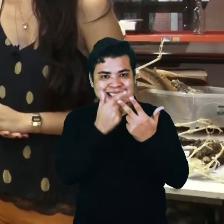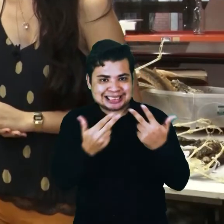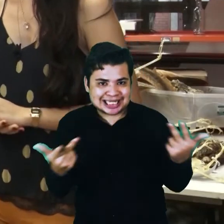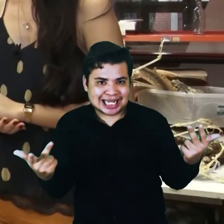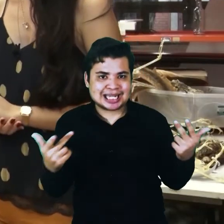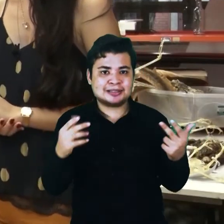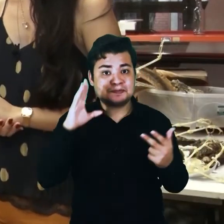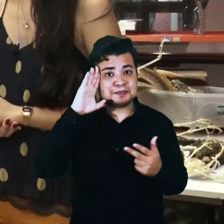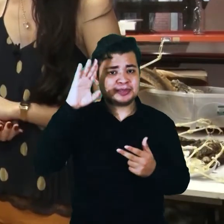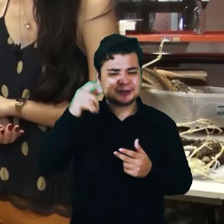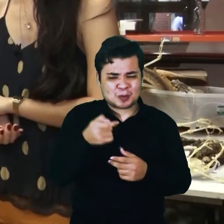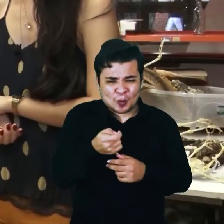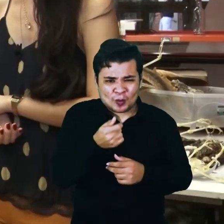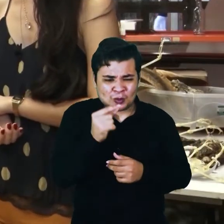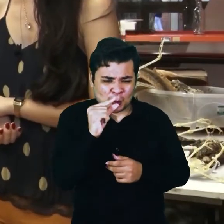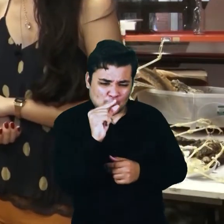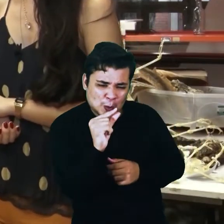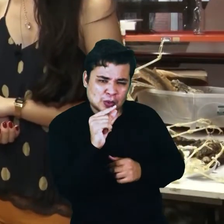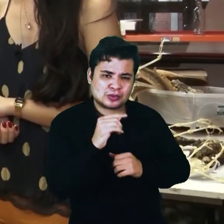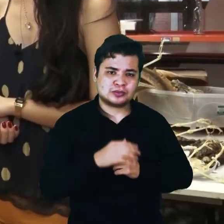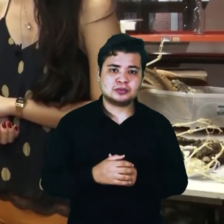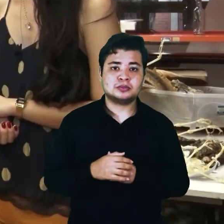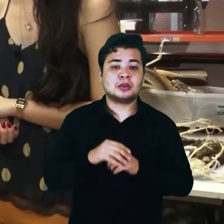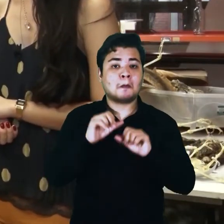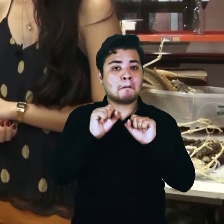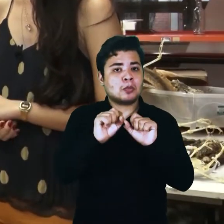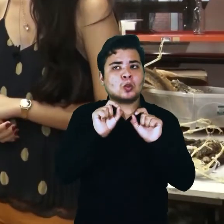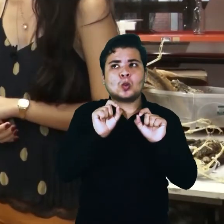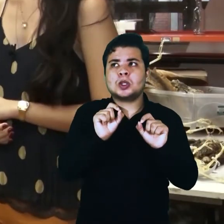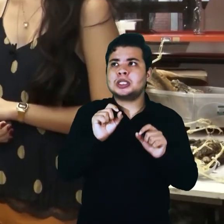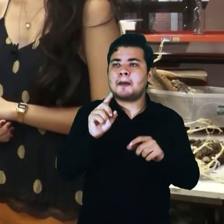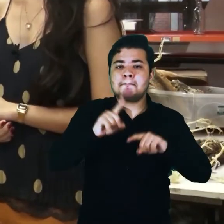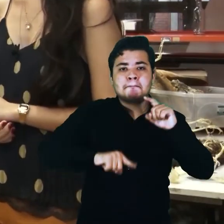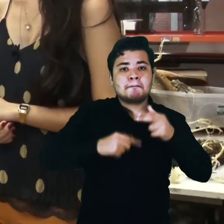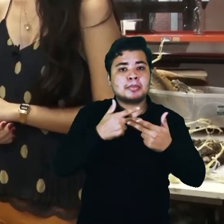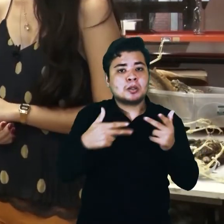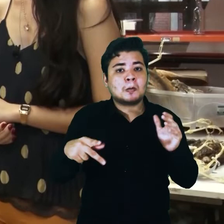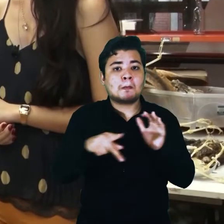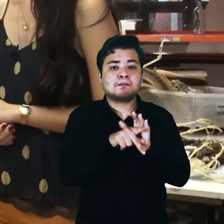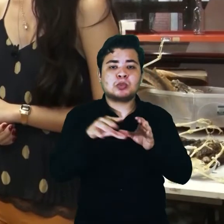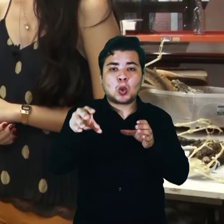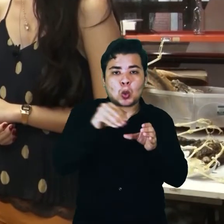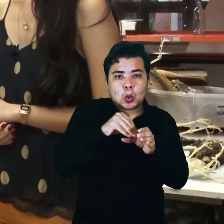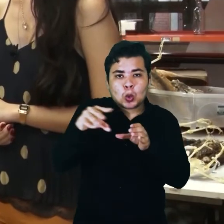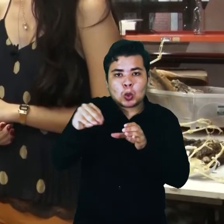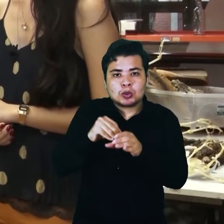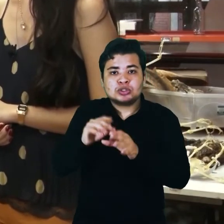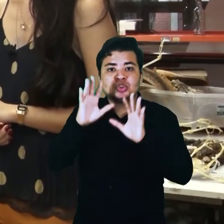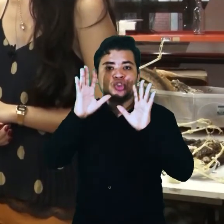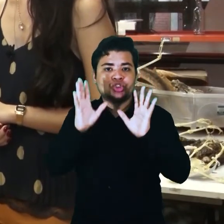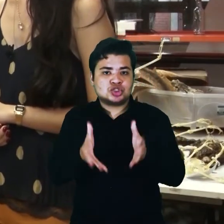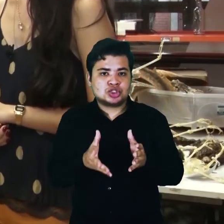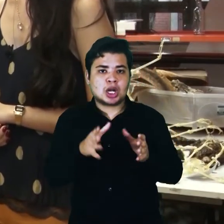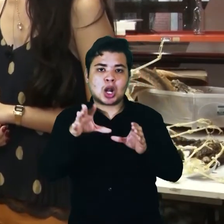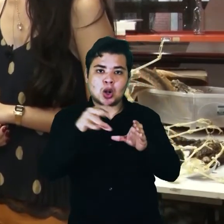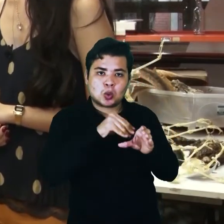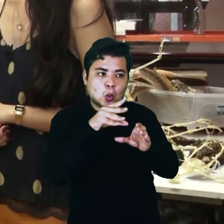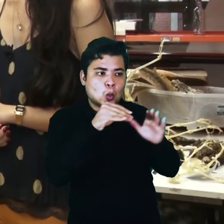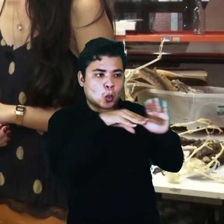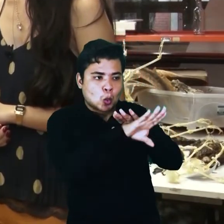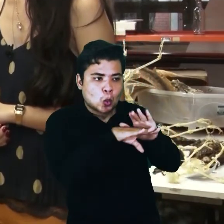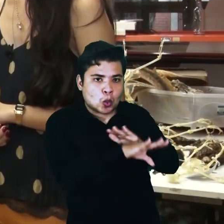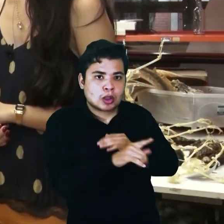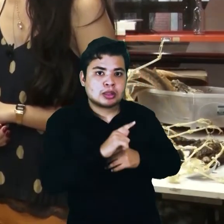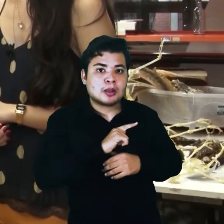O material pode tanto ser um material proveniente de coleções, como a gente tem visto aqui, material que tem já depositado nas coleções, que foi coletado por